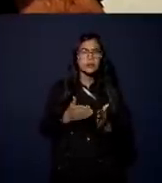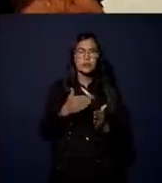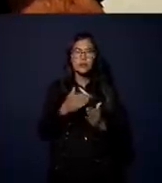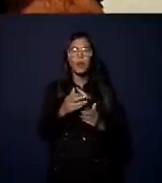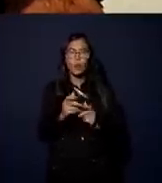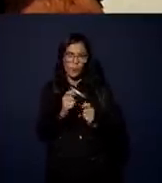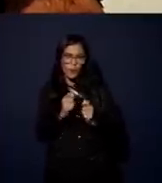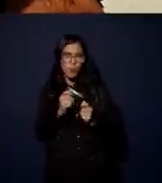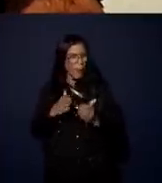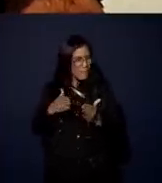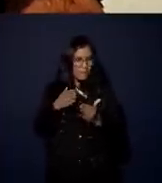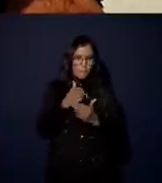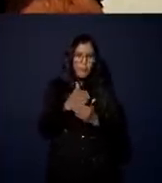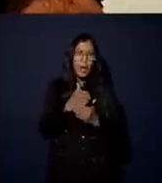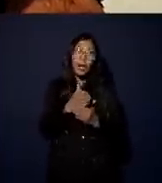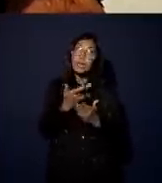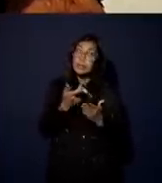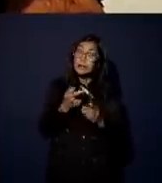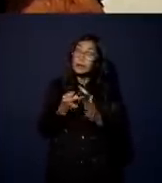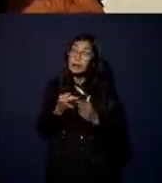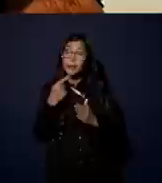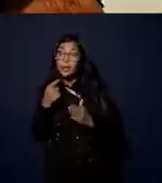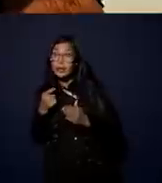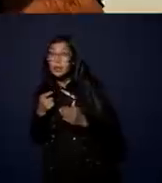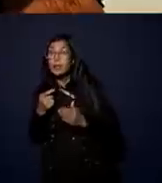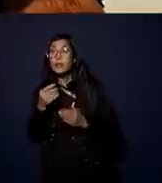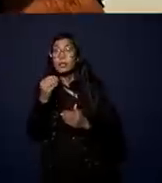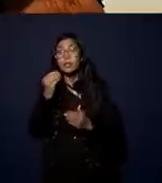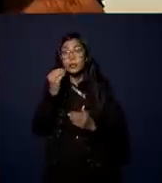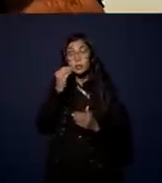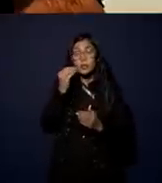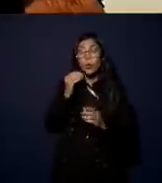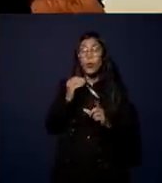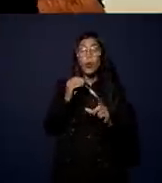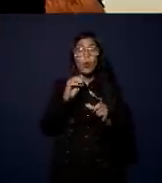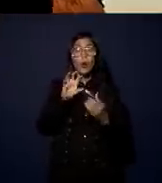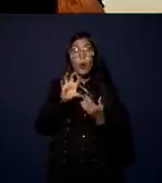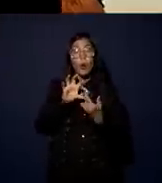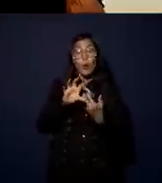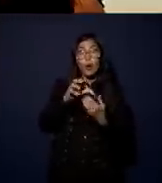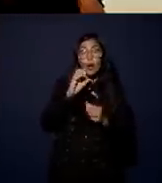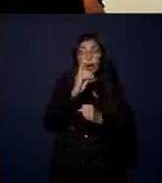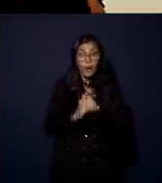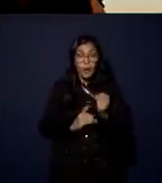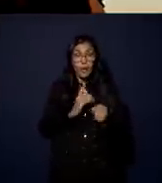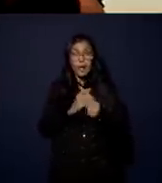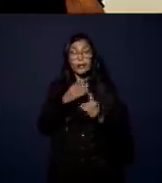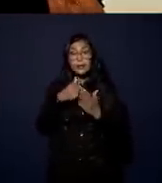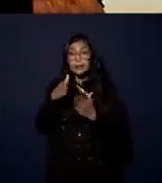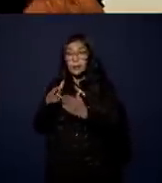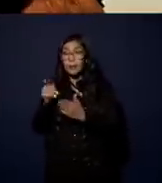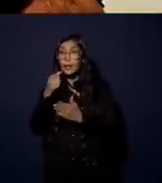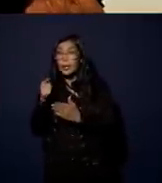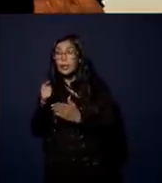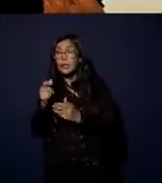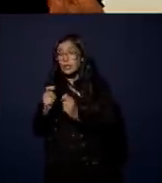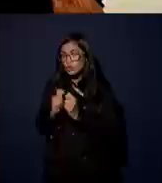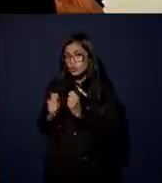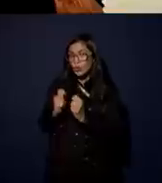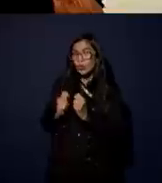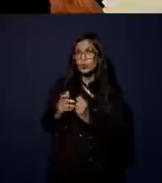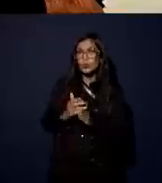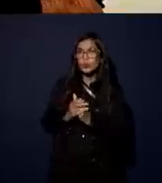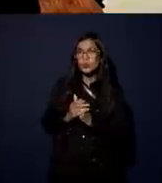o negócio né direta e indireta né indireta na geração de negócios